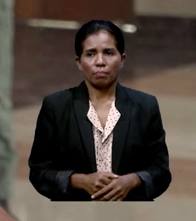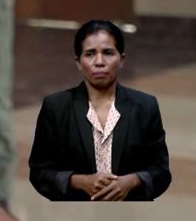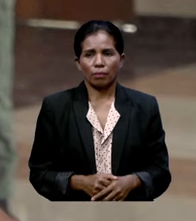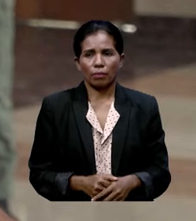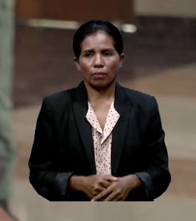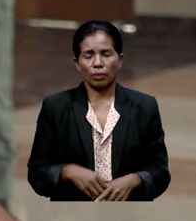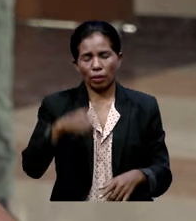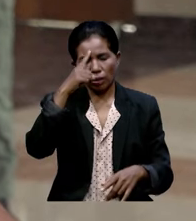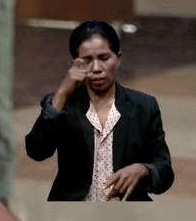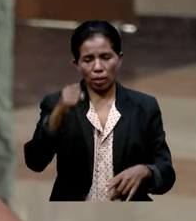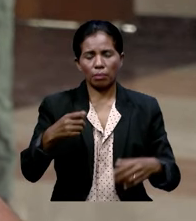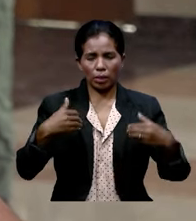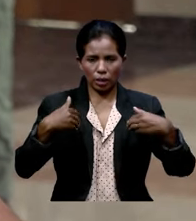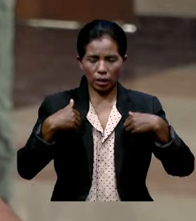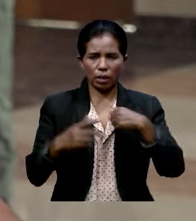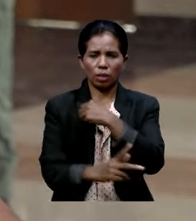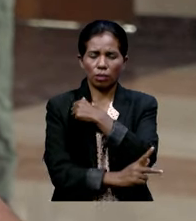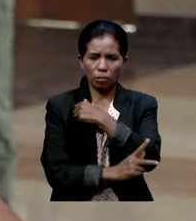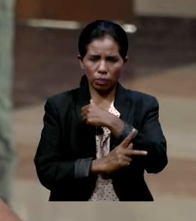Também ia correções de Nemaca,